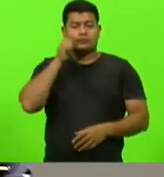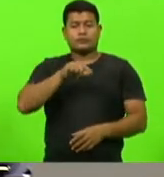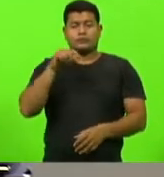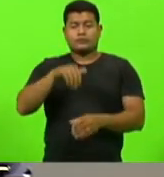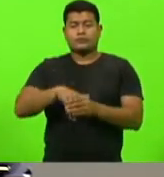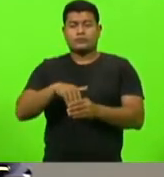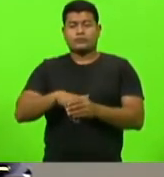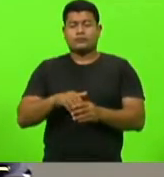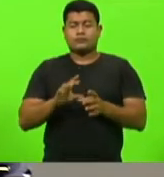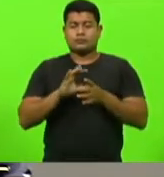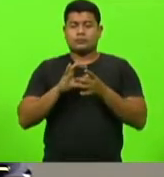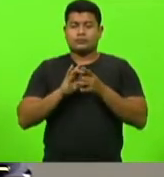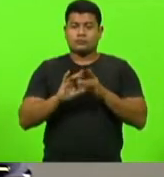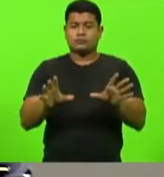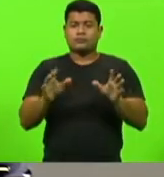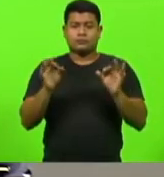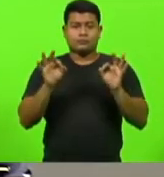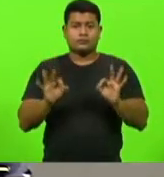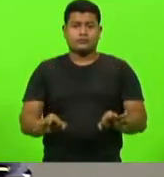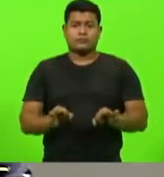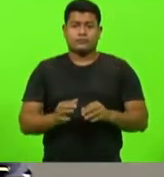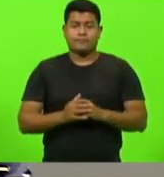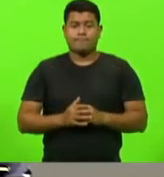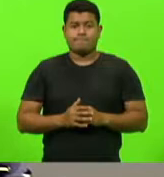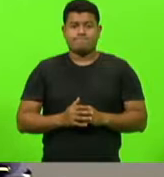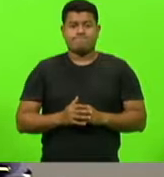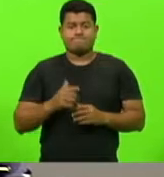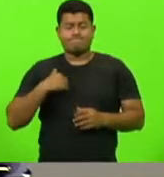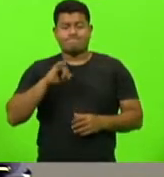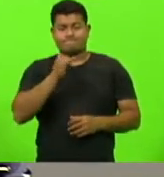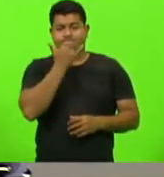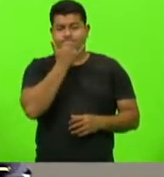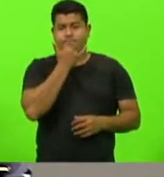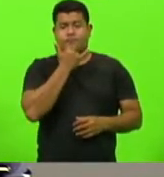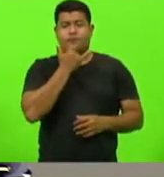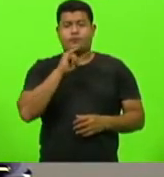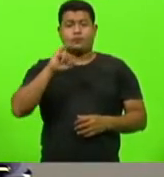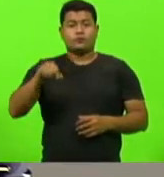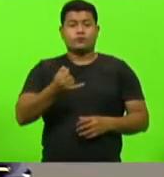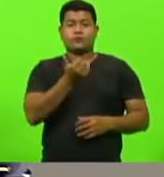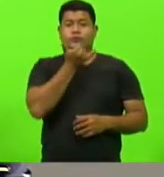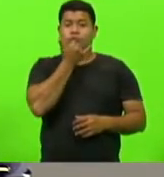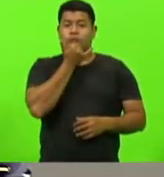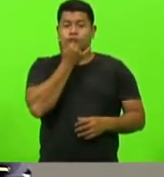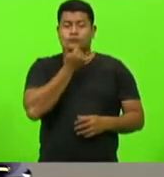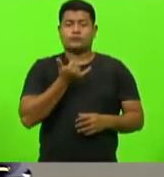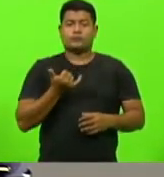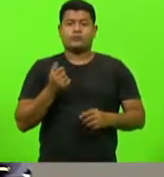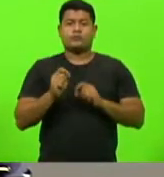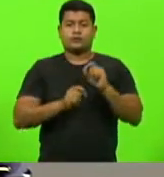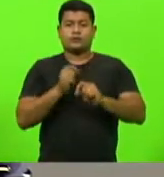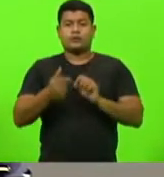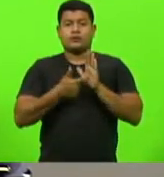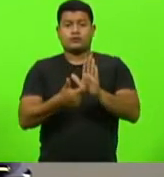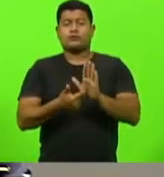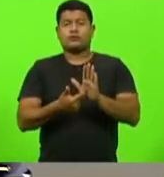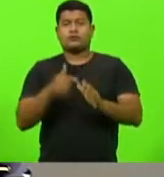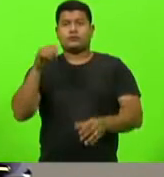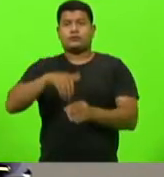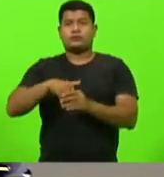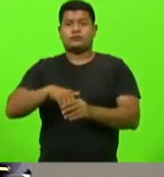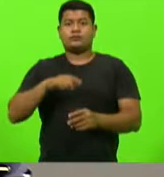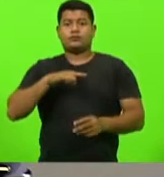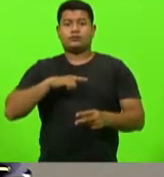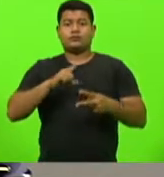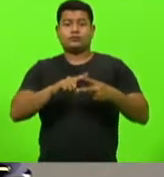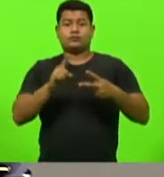Eu apenas justifico que a indicação de colocar em votação, deputado Sargento Lima, porque são duas posições,